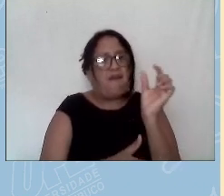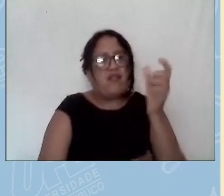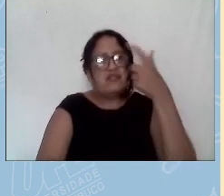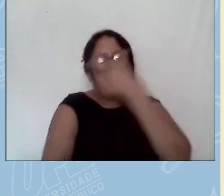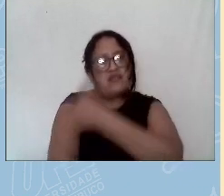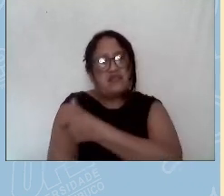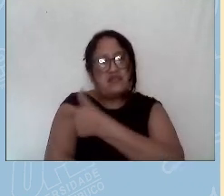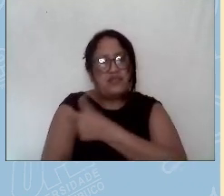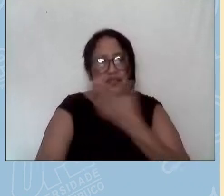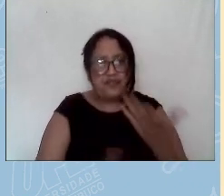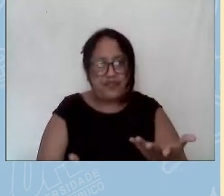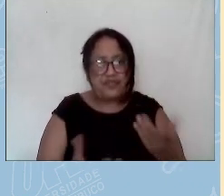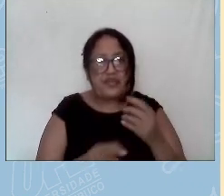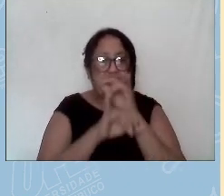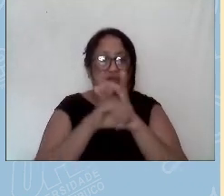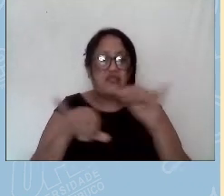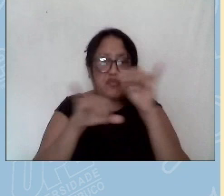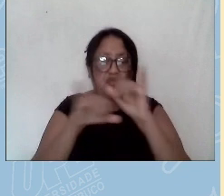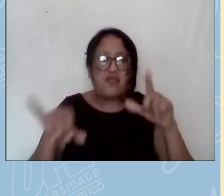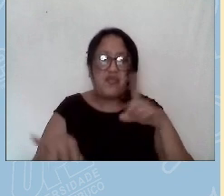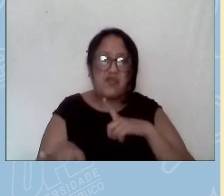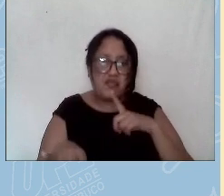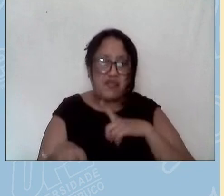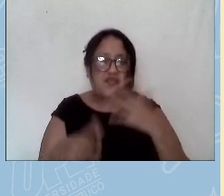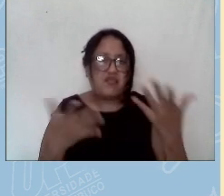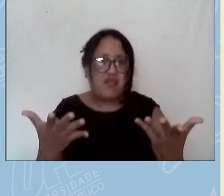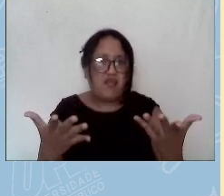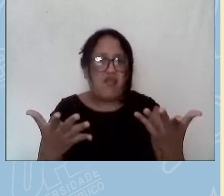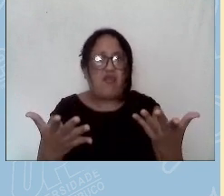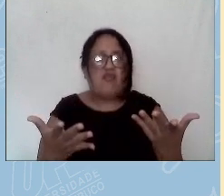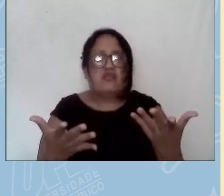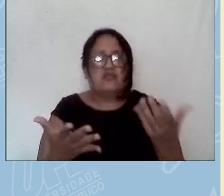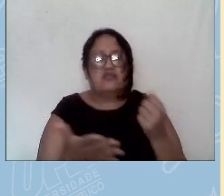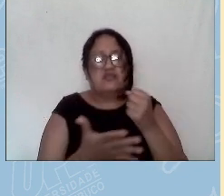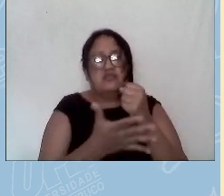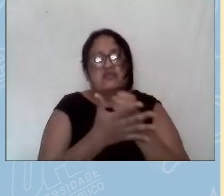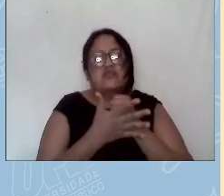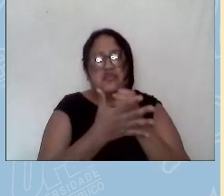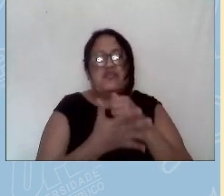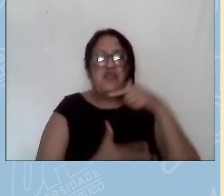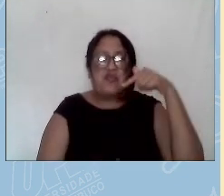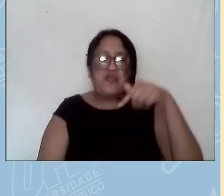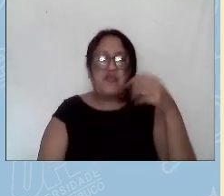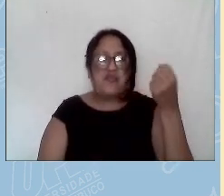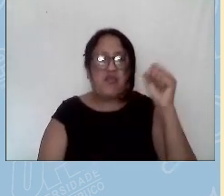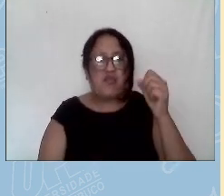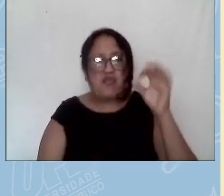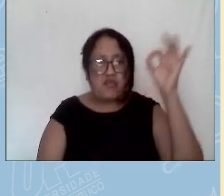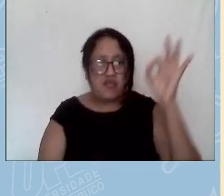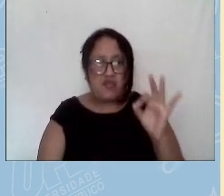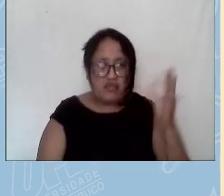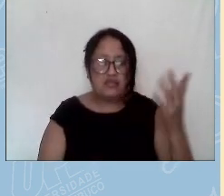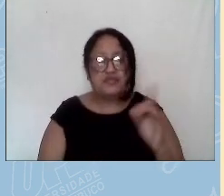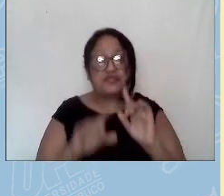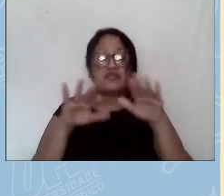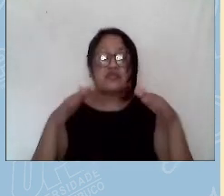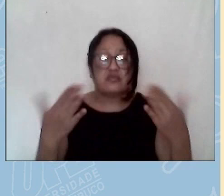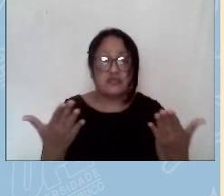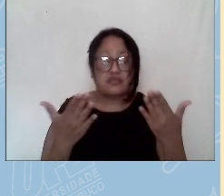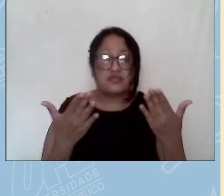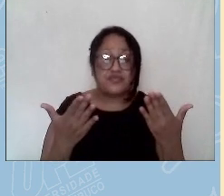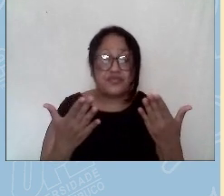eficácia de 78% a partir deste enunciado era questionado